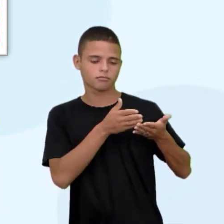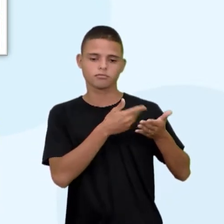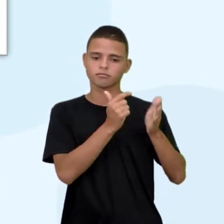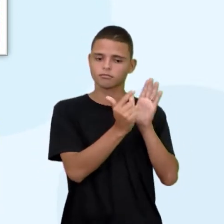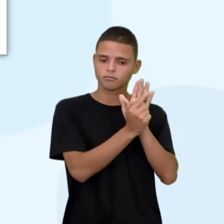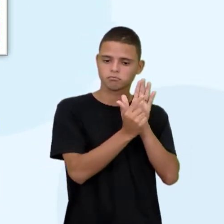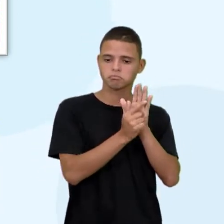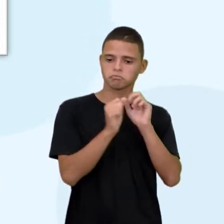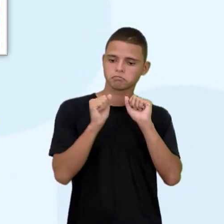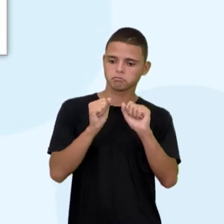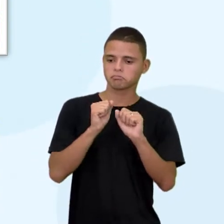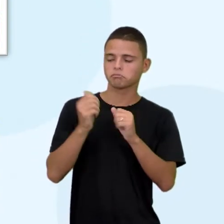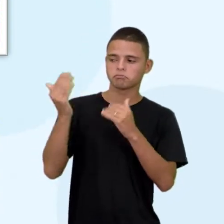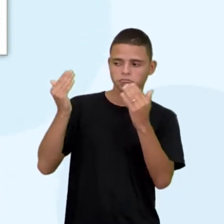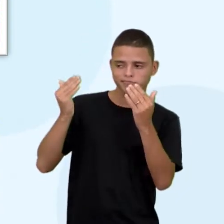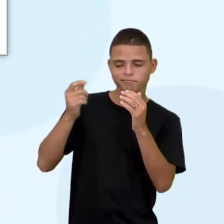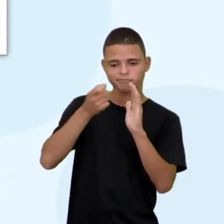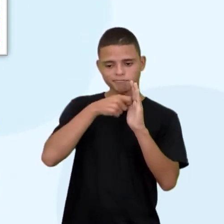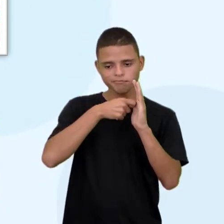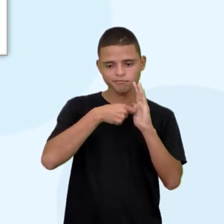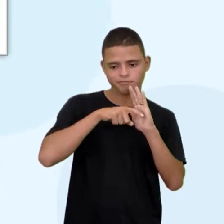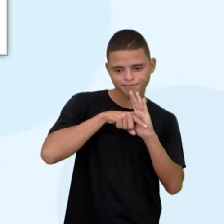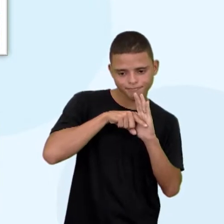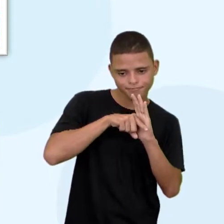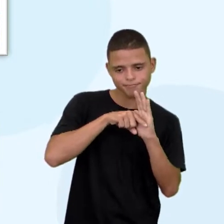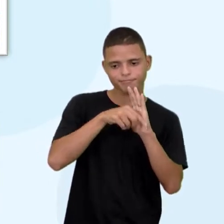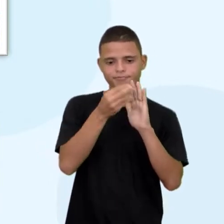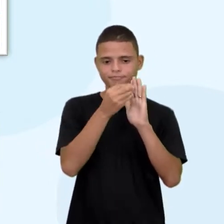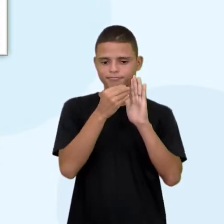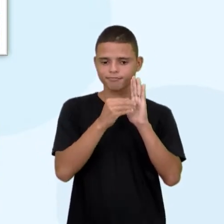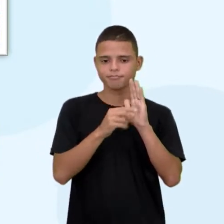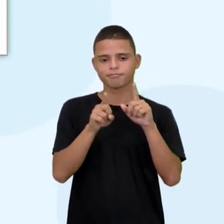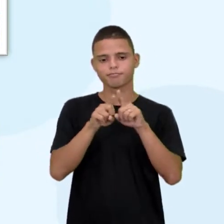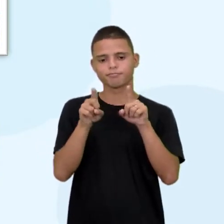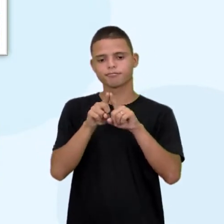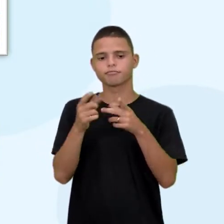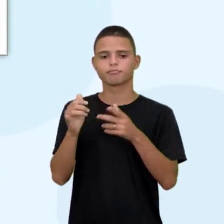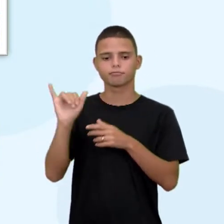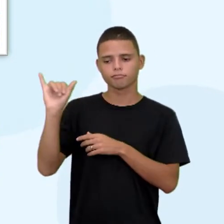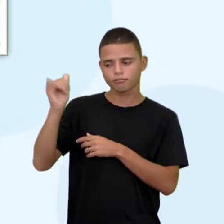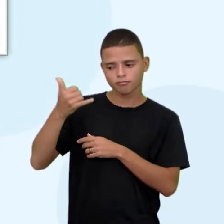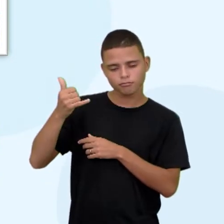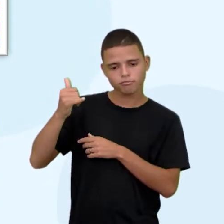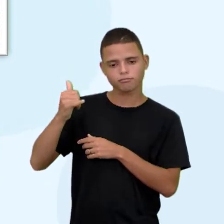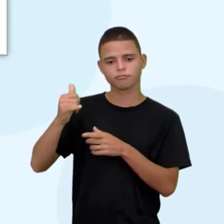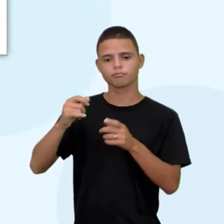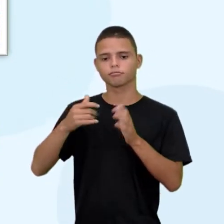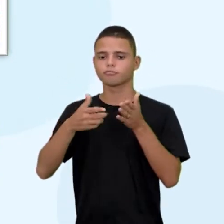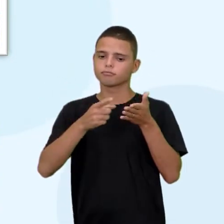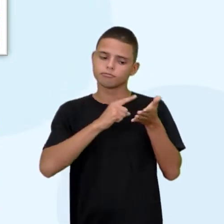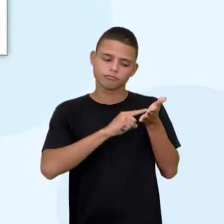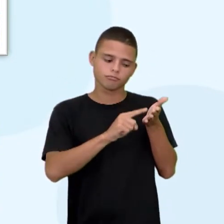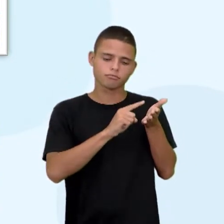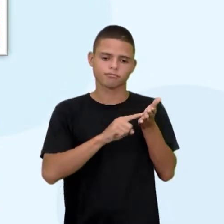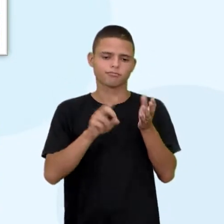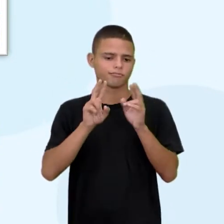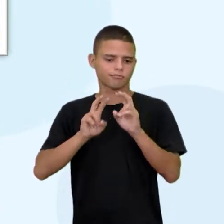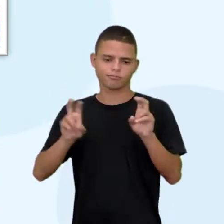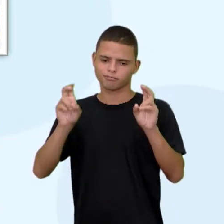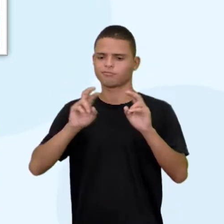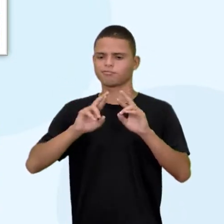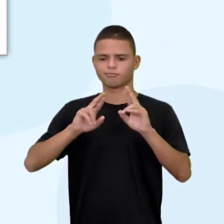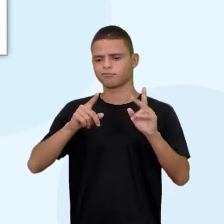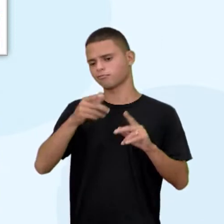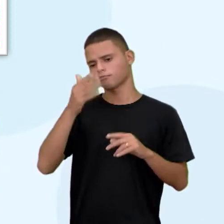aí o seu processo de pesquisa, caderno do estudante e os aparelhos tecnológicos, né? Estamos na aula 12, então vocês já sabem,